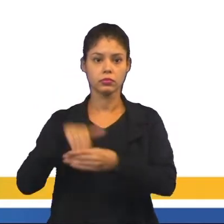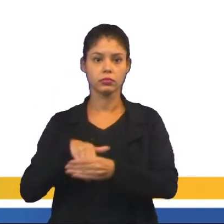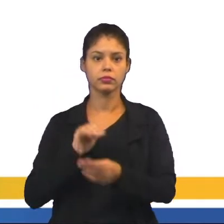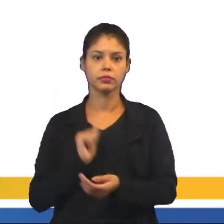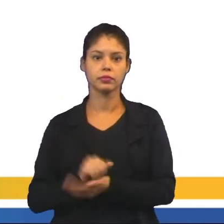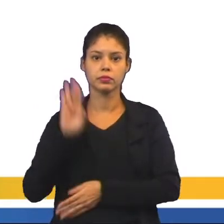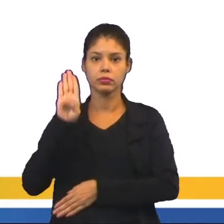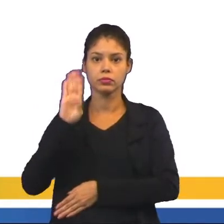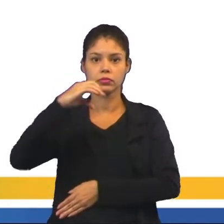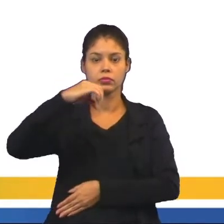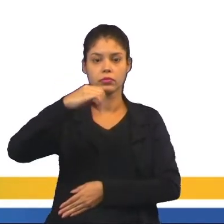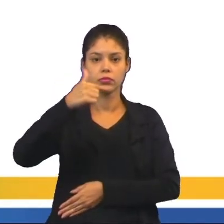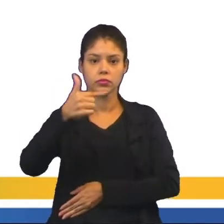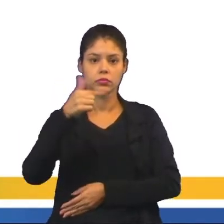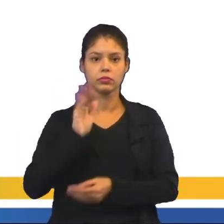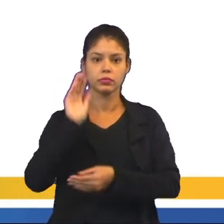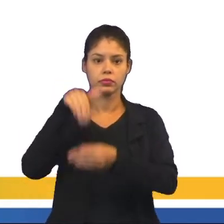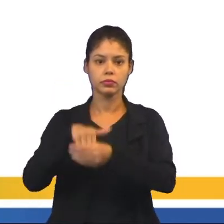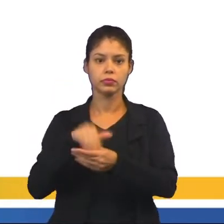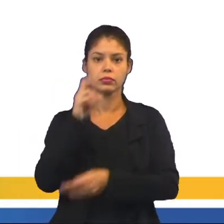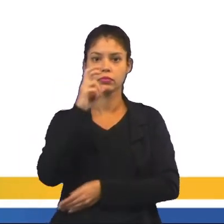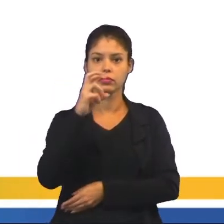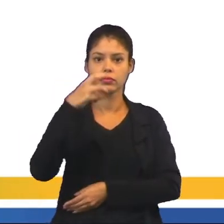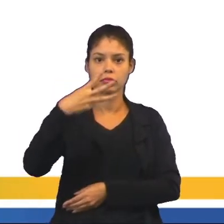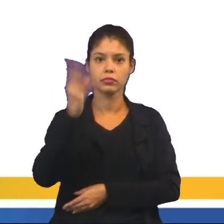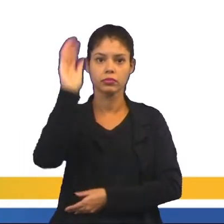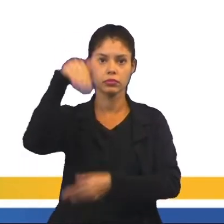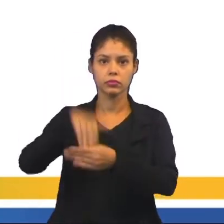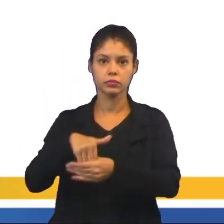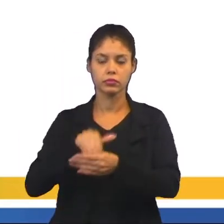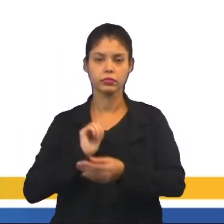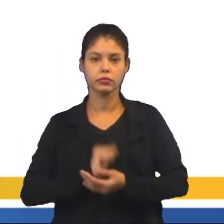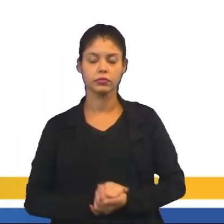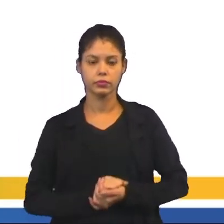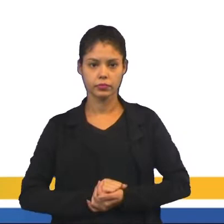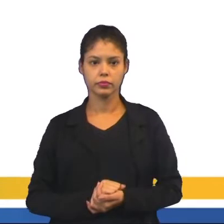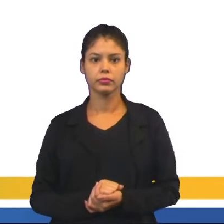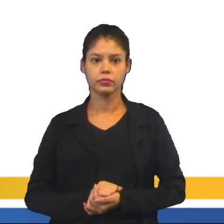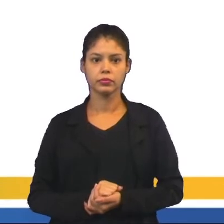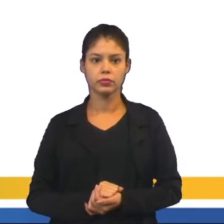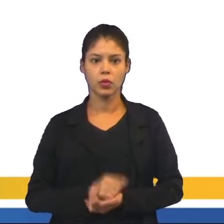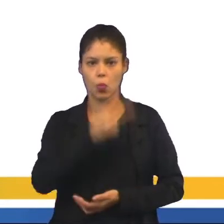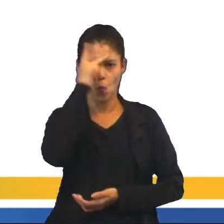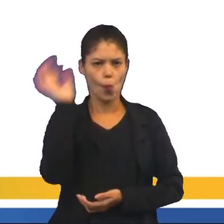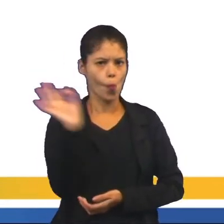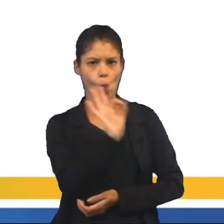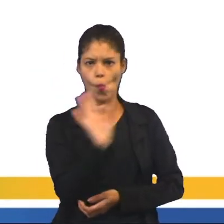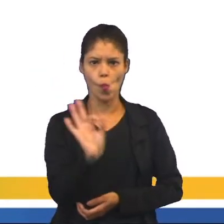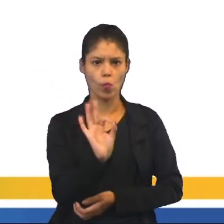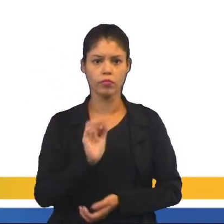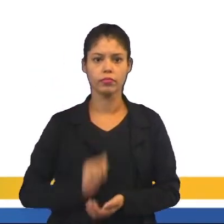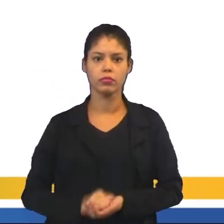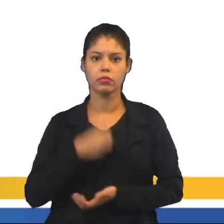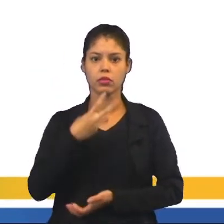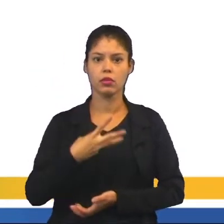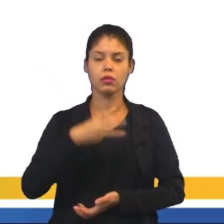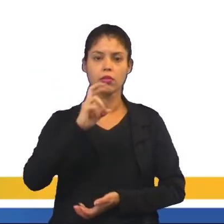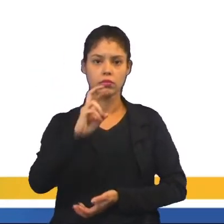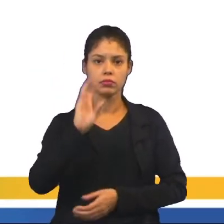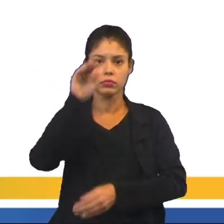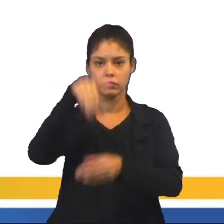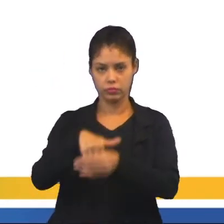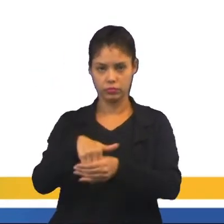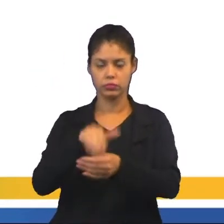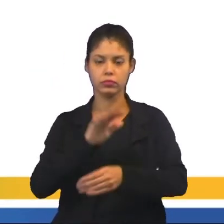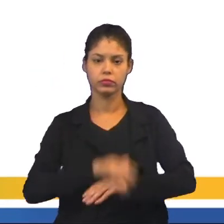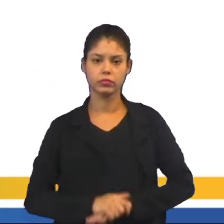B, 92, o candidato C, 53 votos. E nenhum dos candidatos recebeu